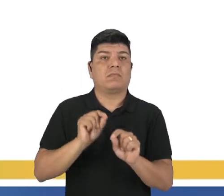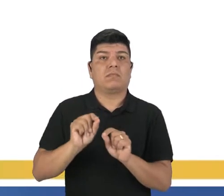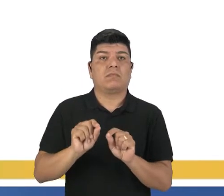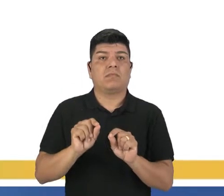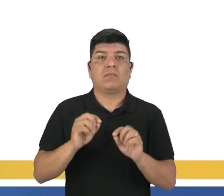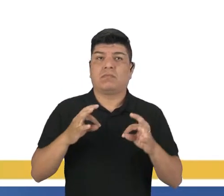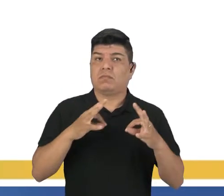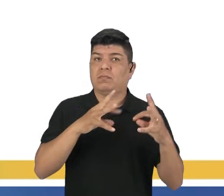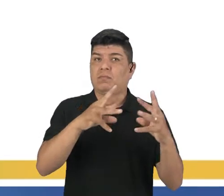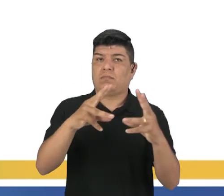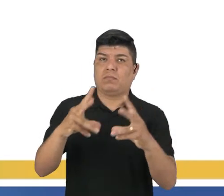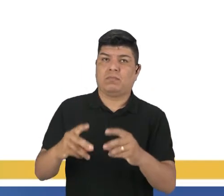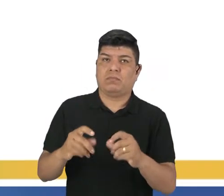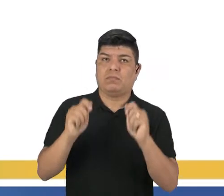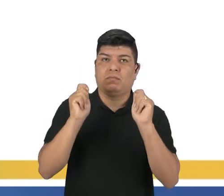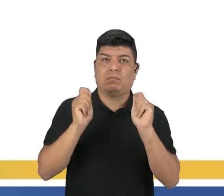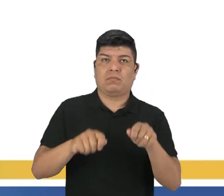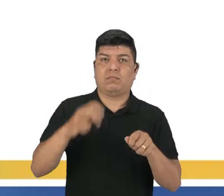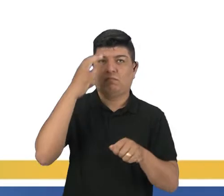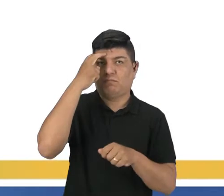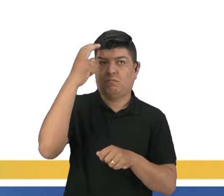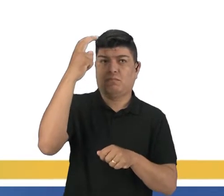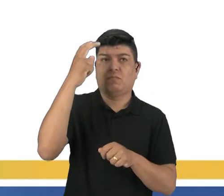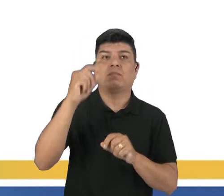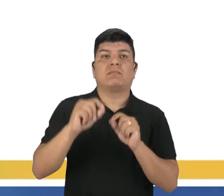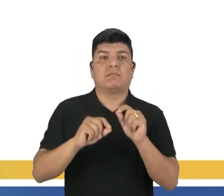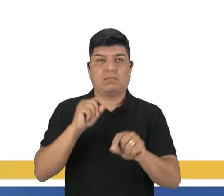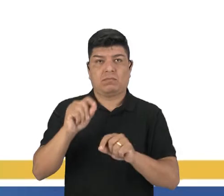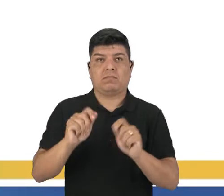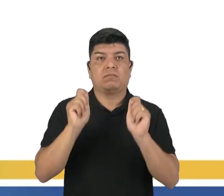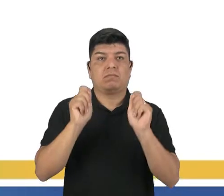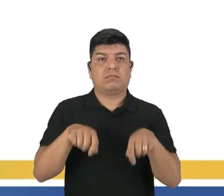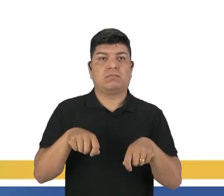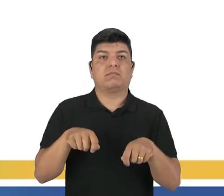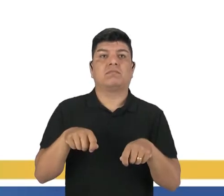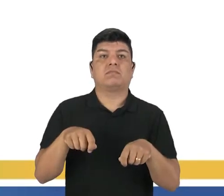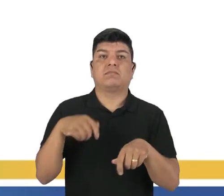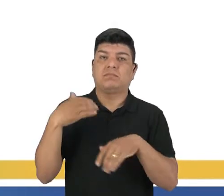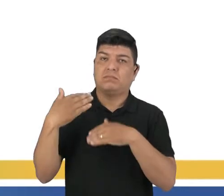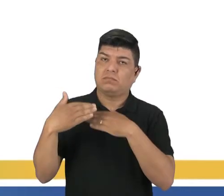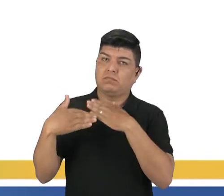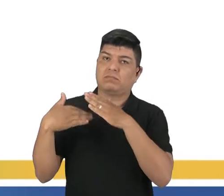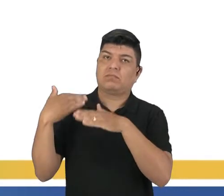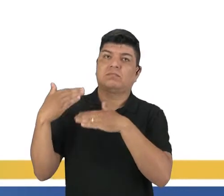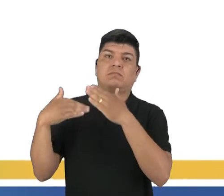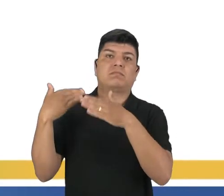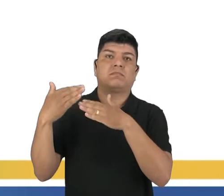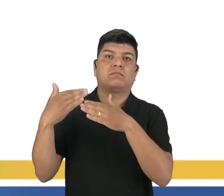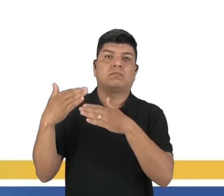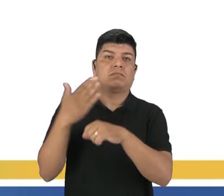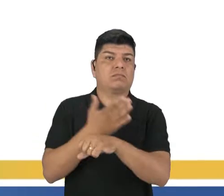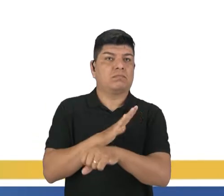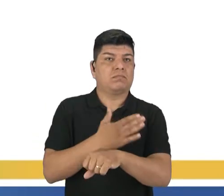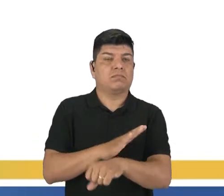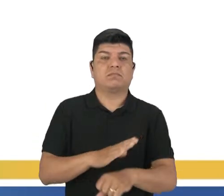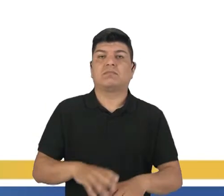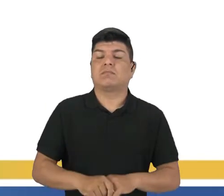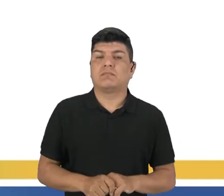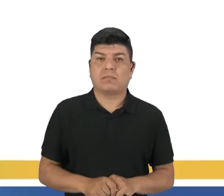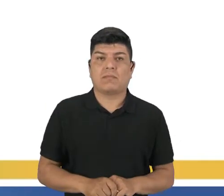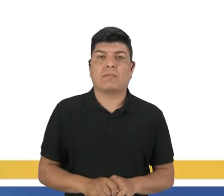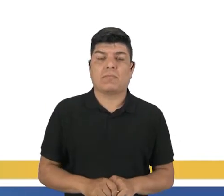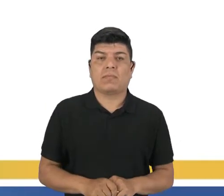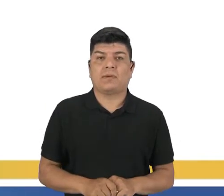seja, que recorra a todas as capacidades intelectuais que podem através de